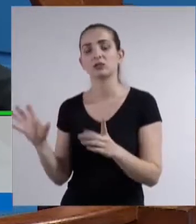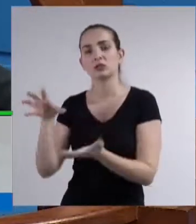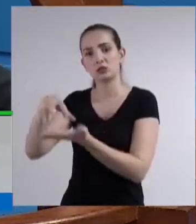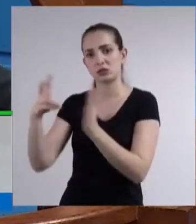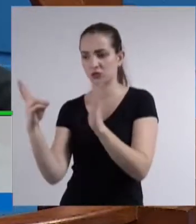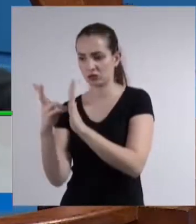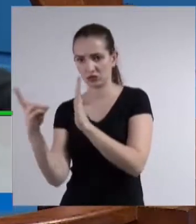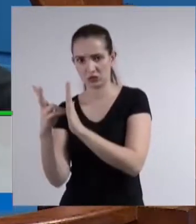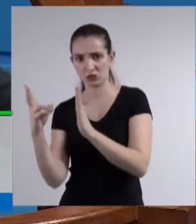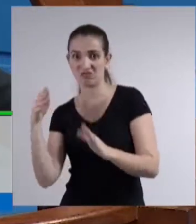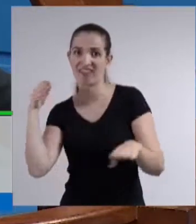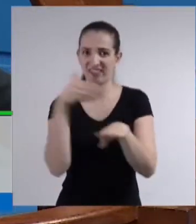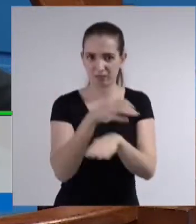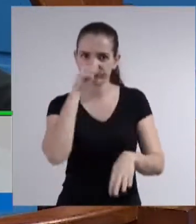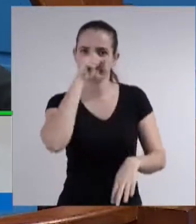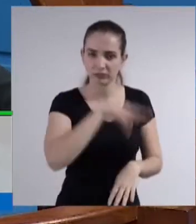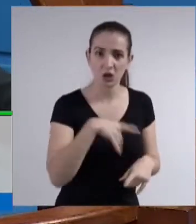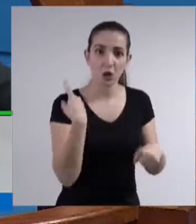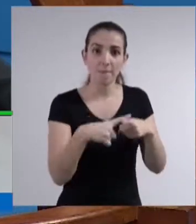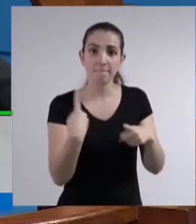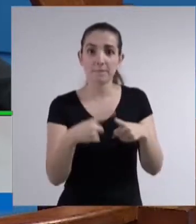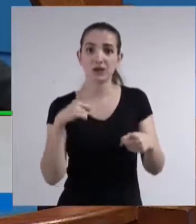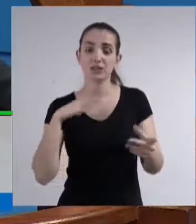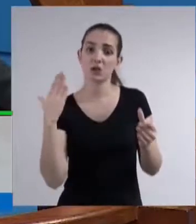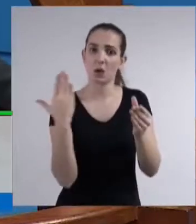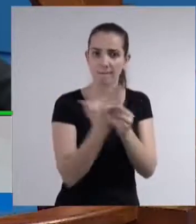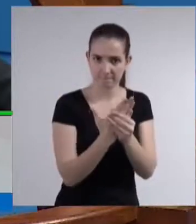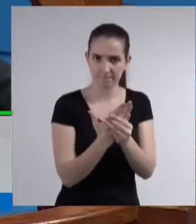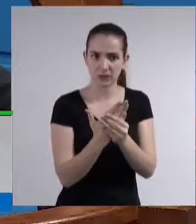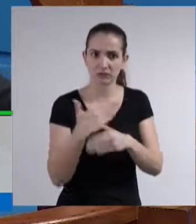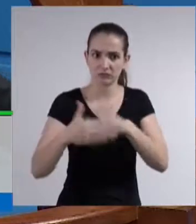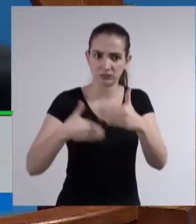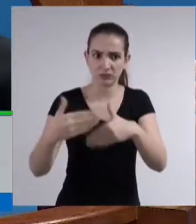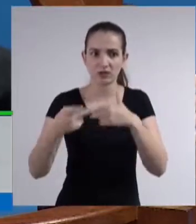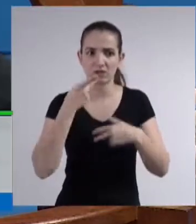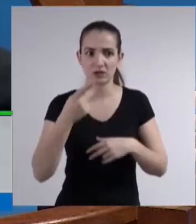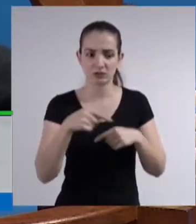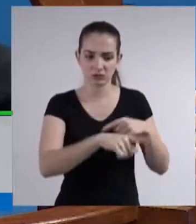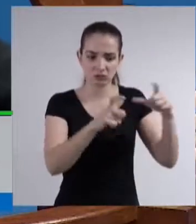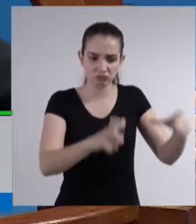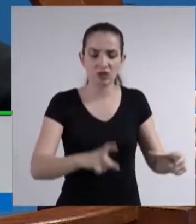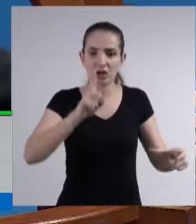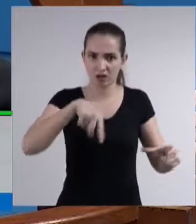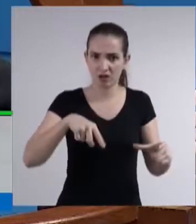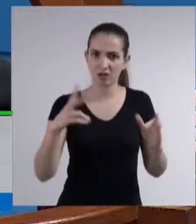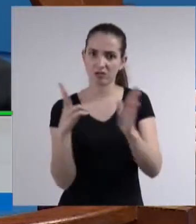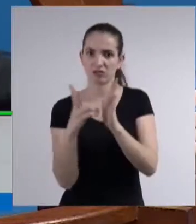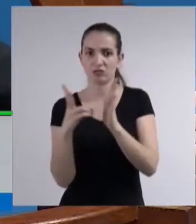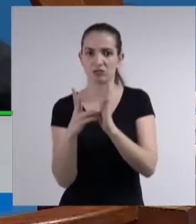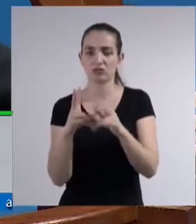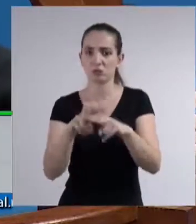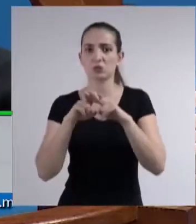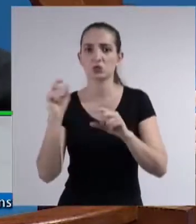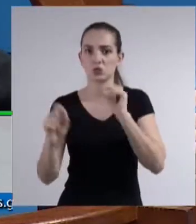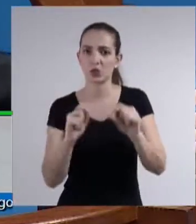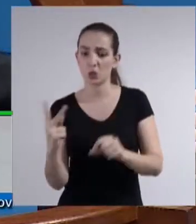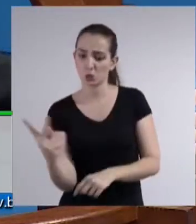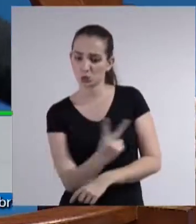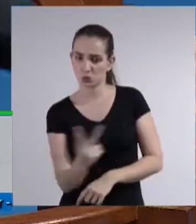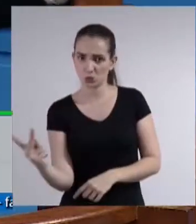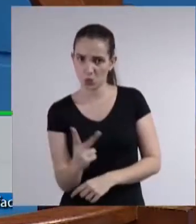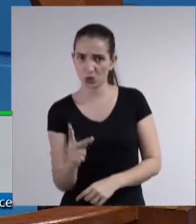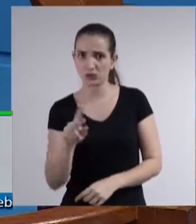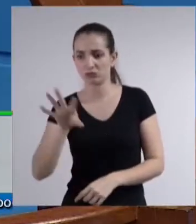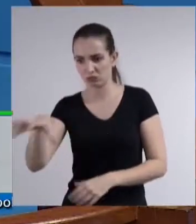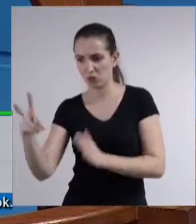processo de demarcação em curso, dizendo que aquela área é uma área indígena. Então, os dois lados, de certa forma, têm